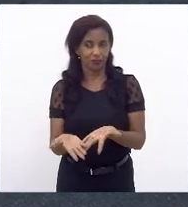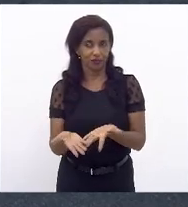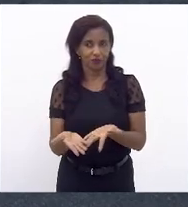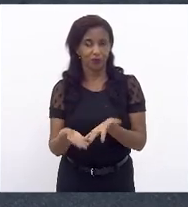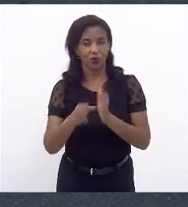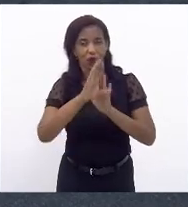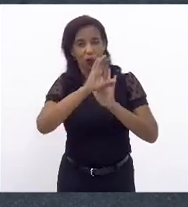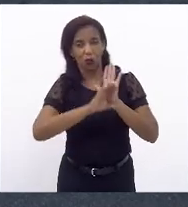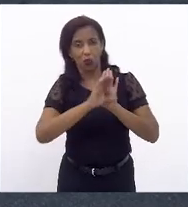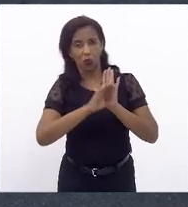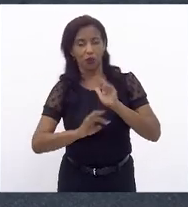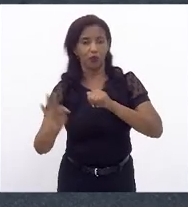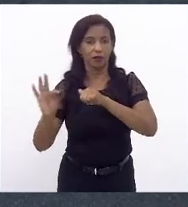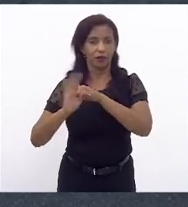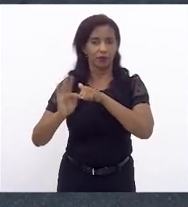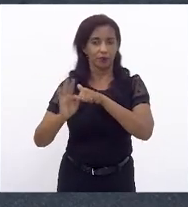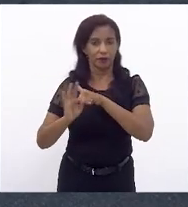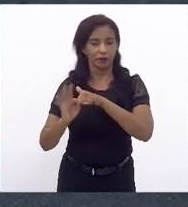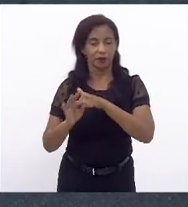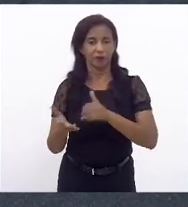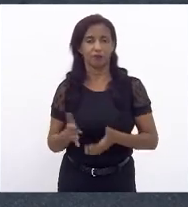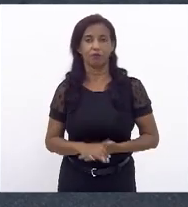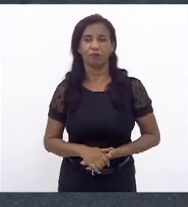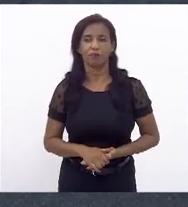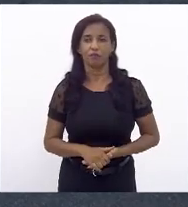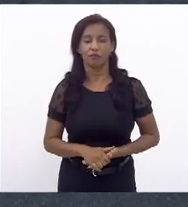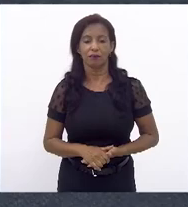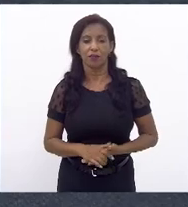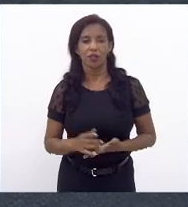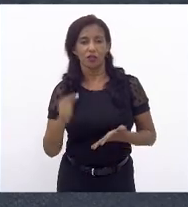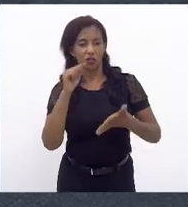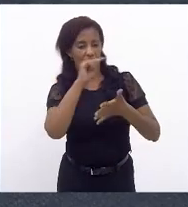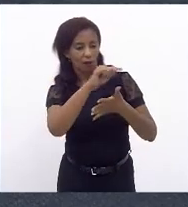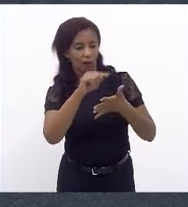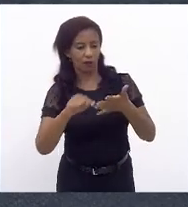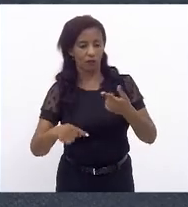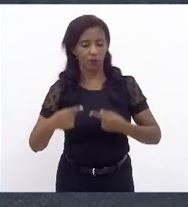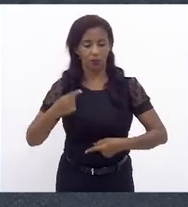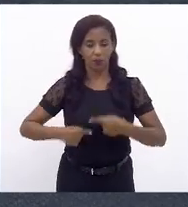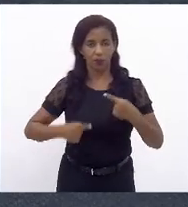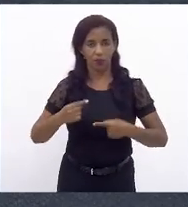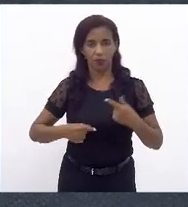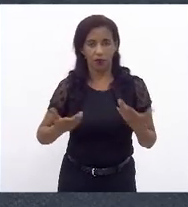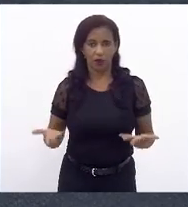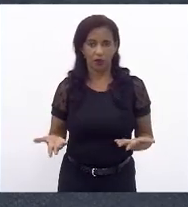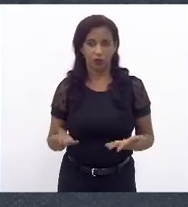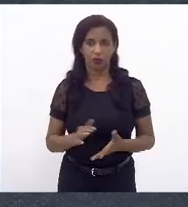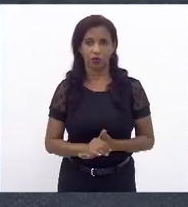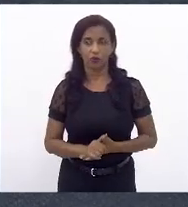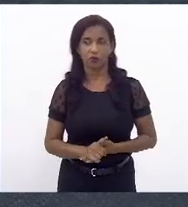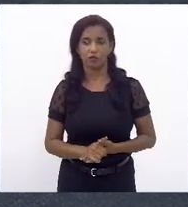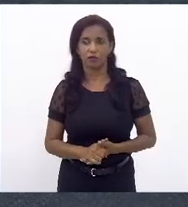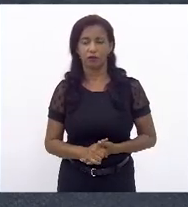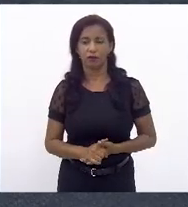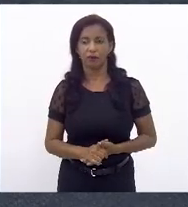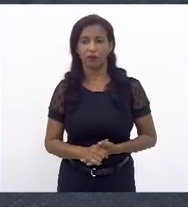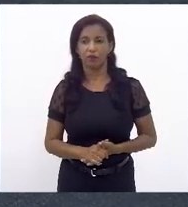de currículo técnico e de apontamentos políticos um tanto quanto